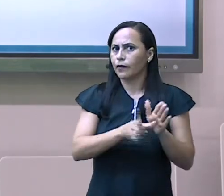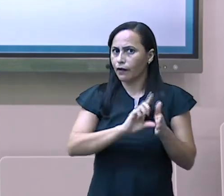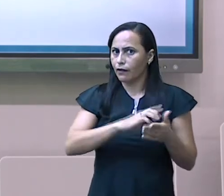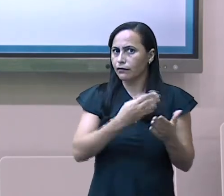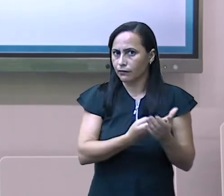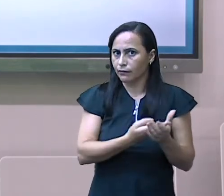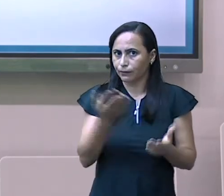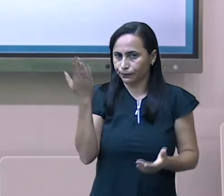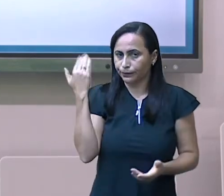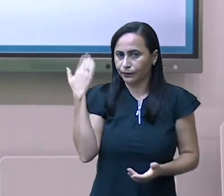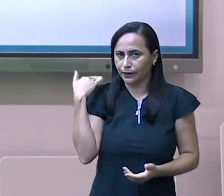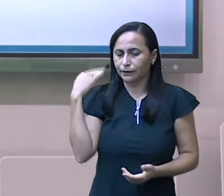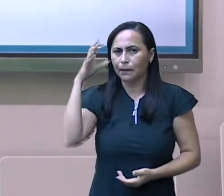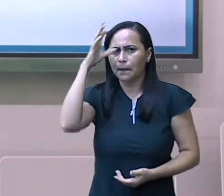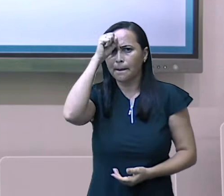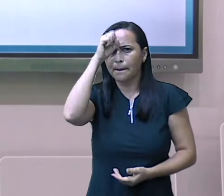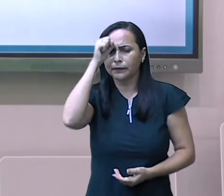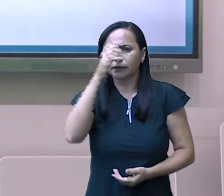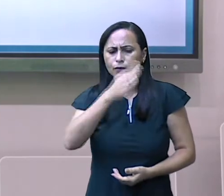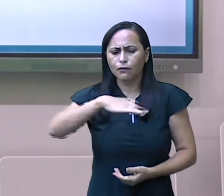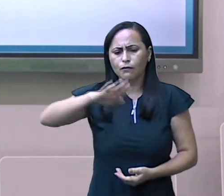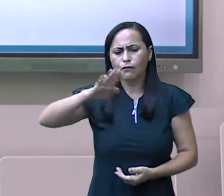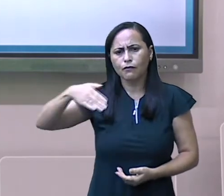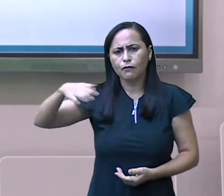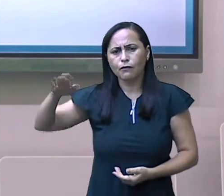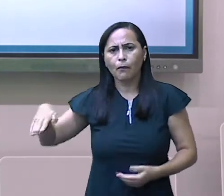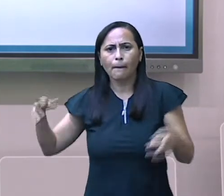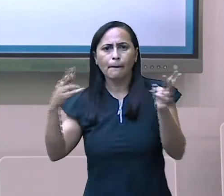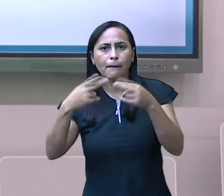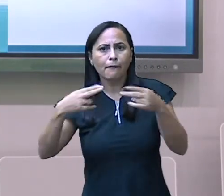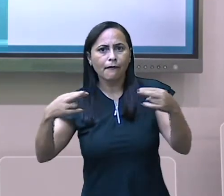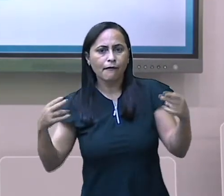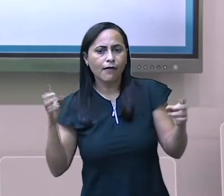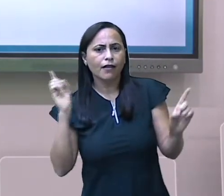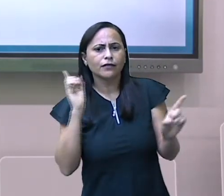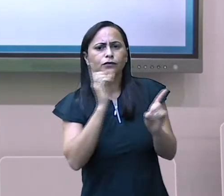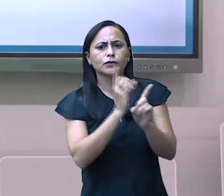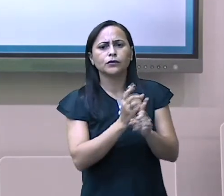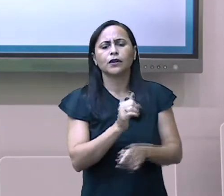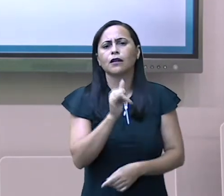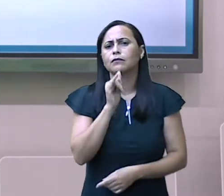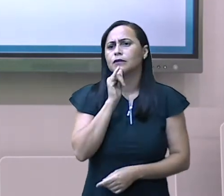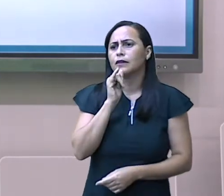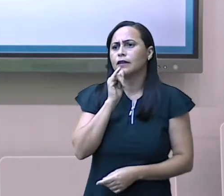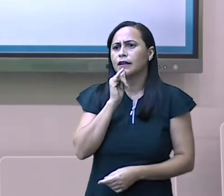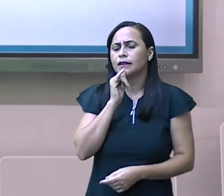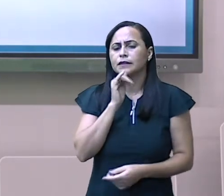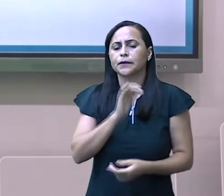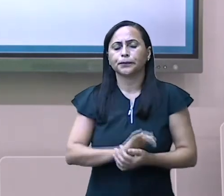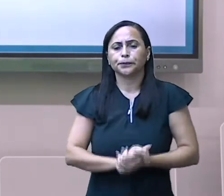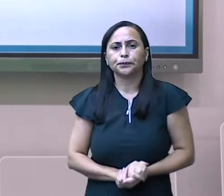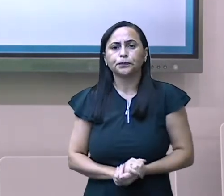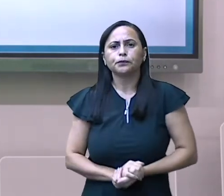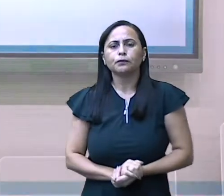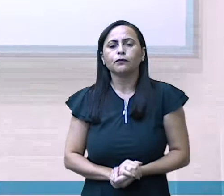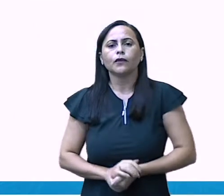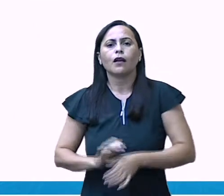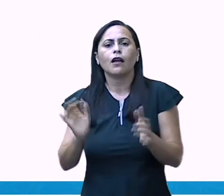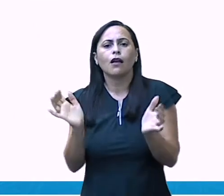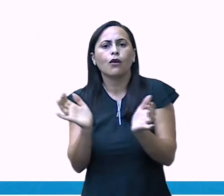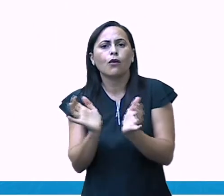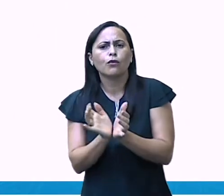aprendemos sobre os tipos de relevos que nós encontramos. Como, por exemplo, que ele é um conjunto das formas da